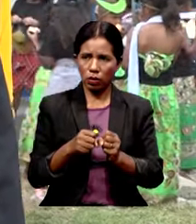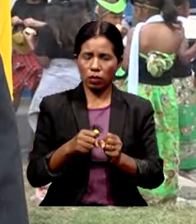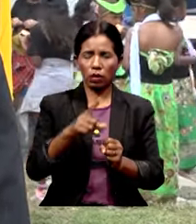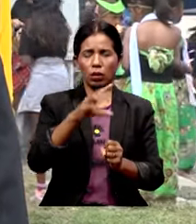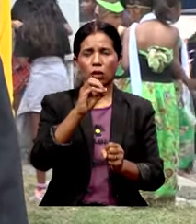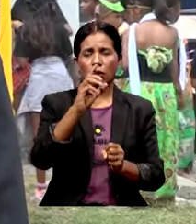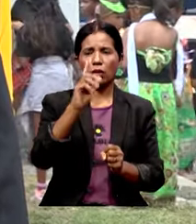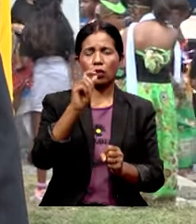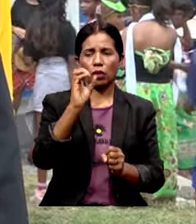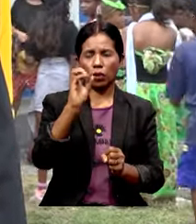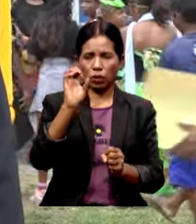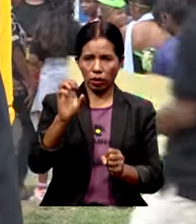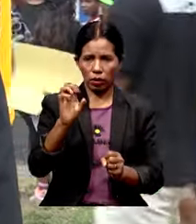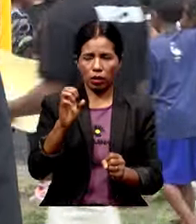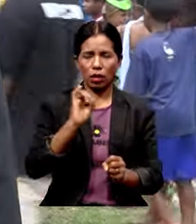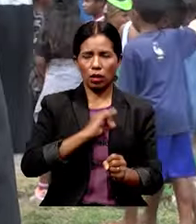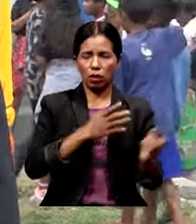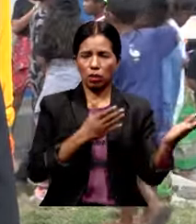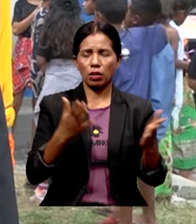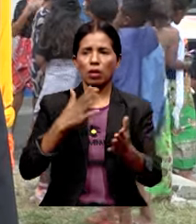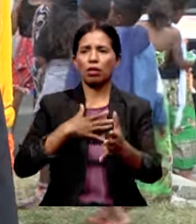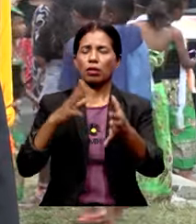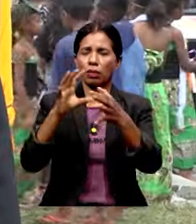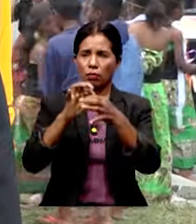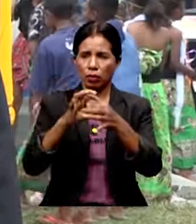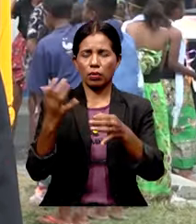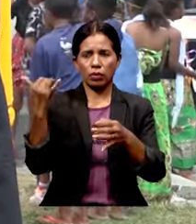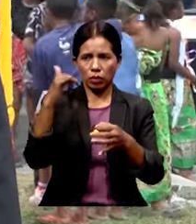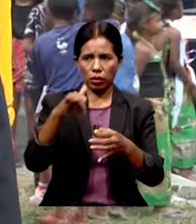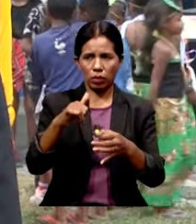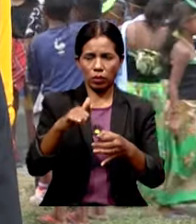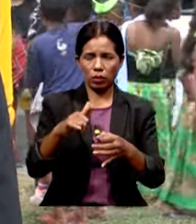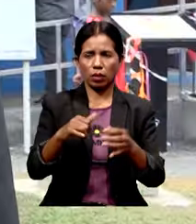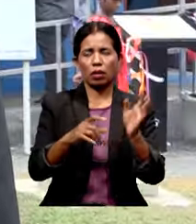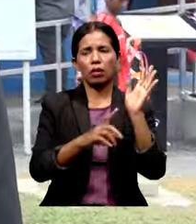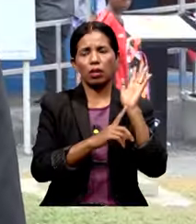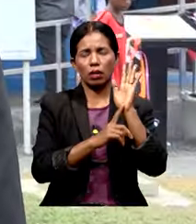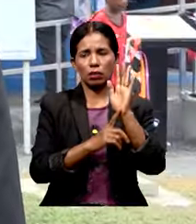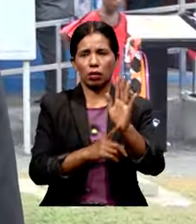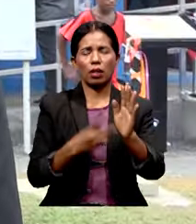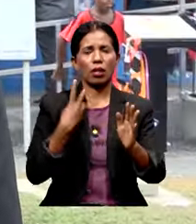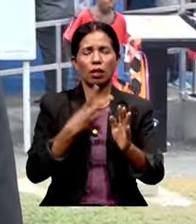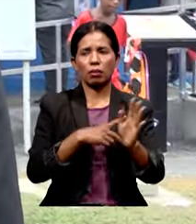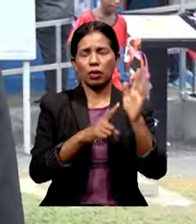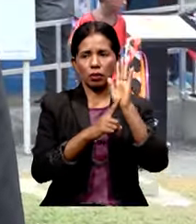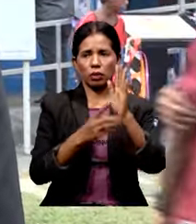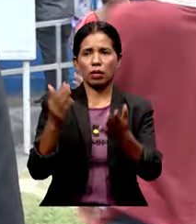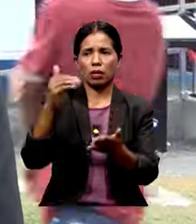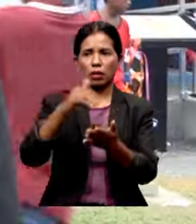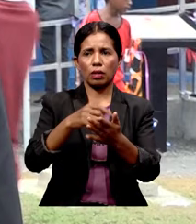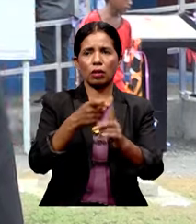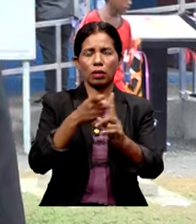ne hau lori haunya membro sira ipro ba halo cobertura ne ba turne amse publica filafale u